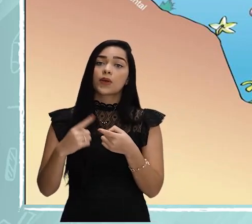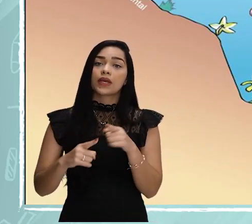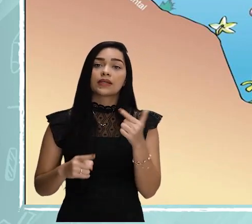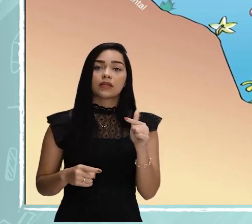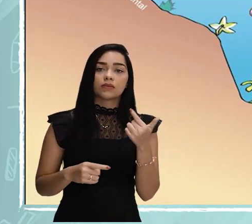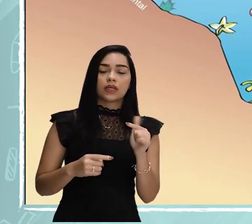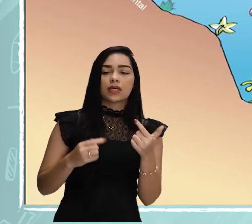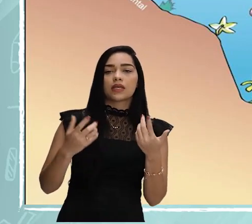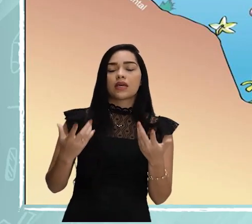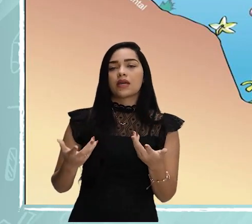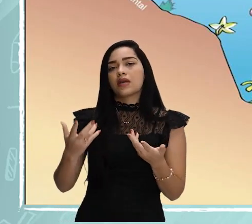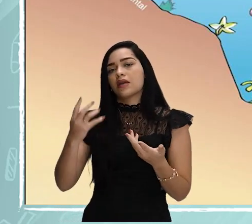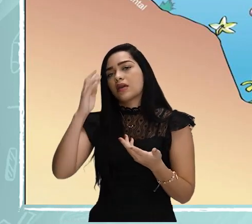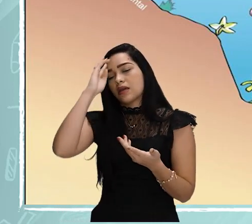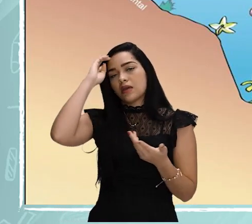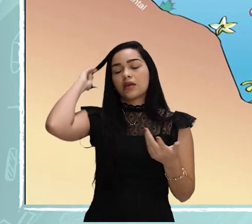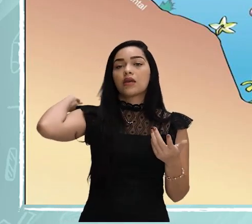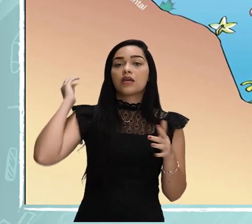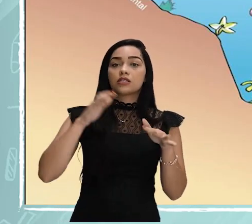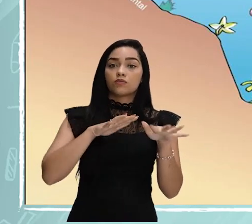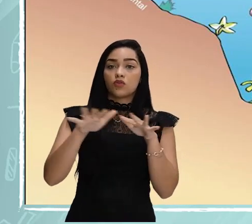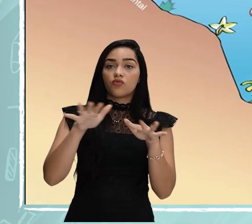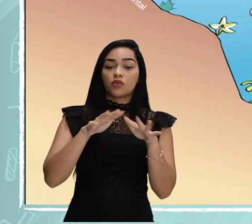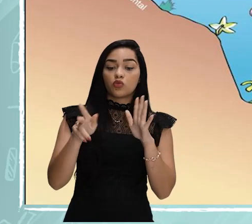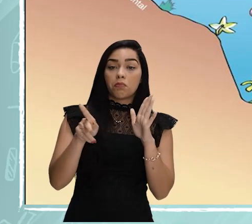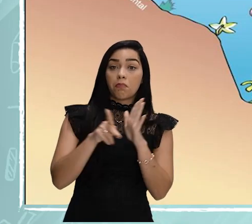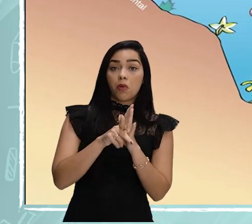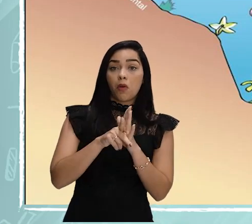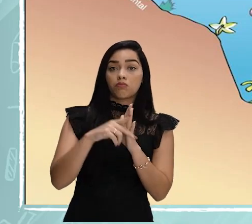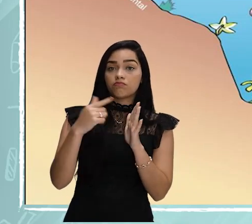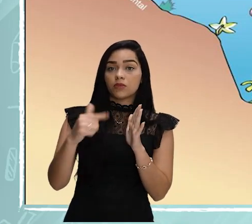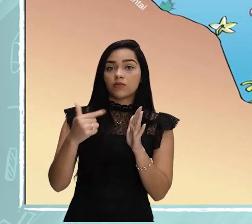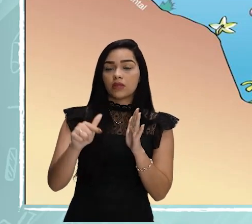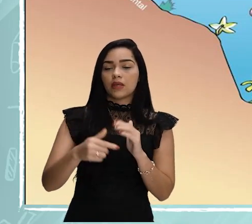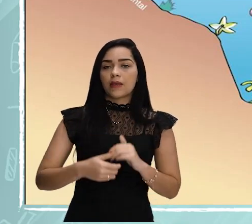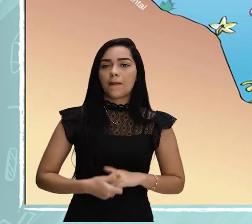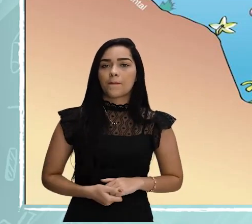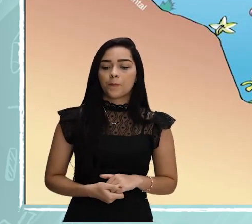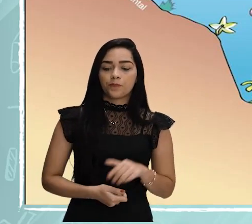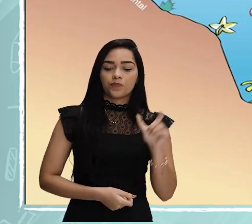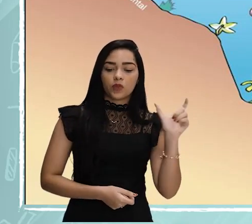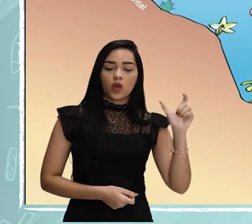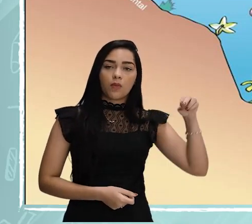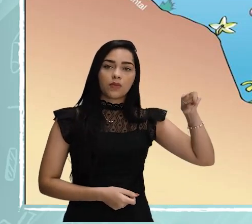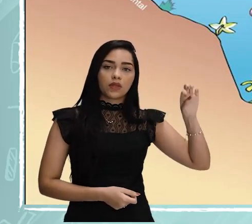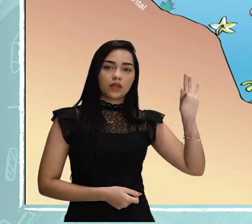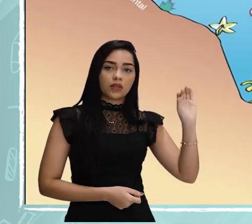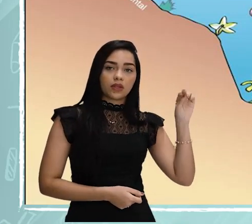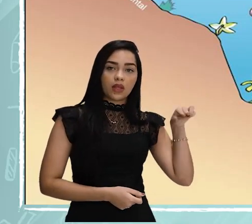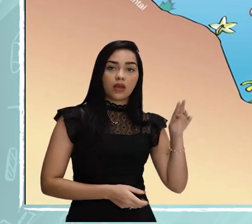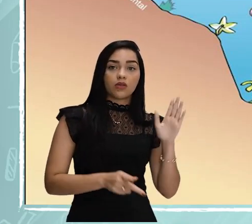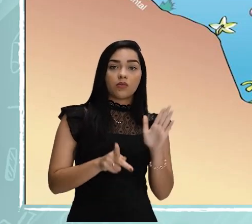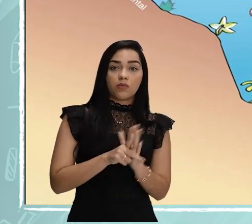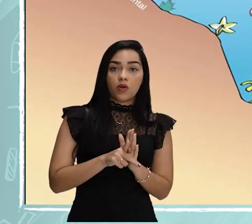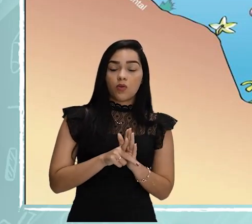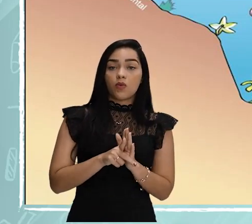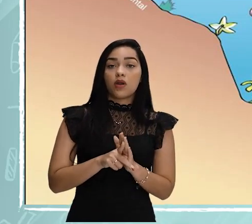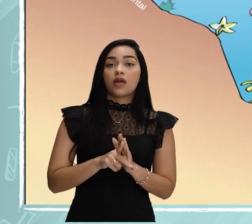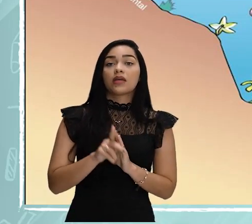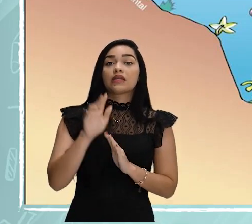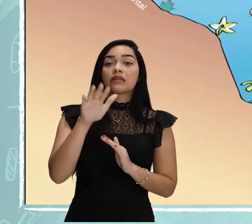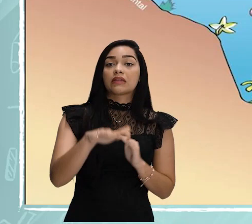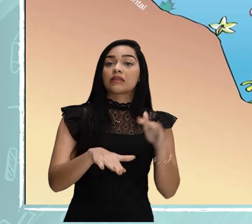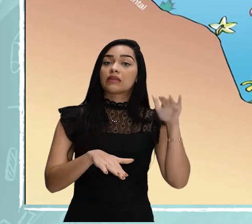têm esse deslocamento ativo. O termo nécton significa que são seres que